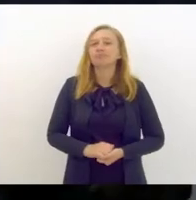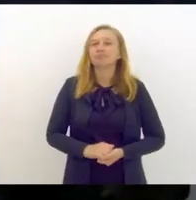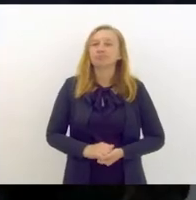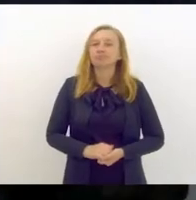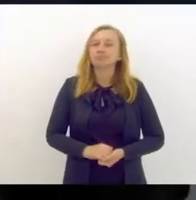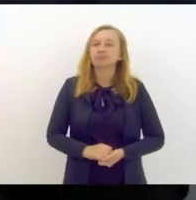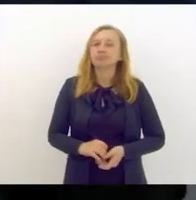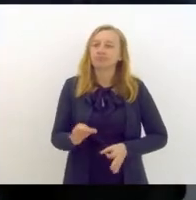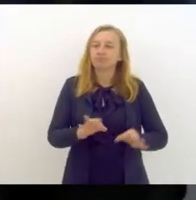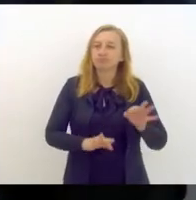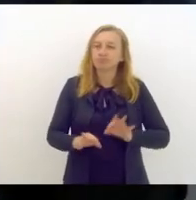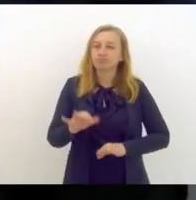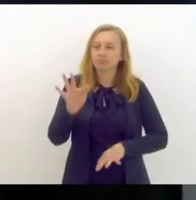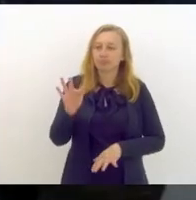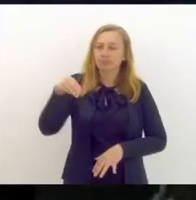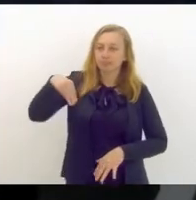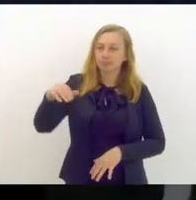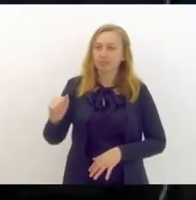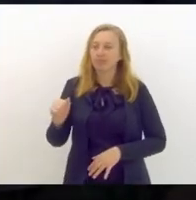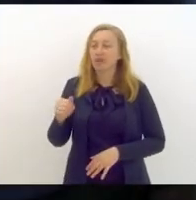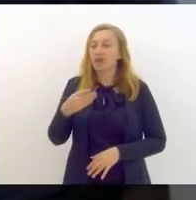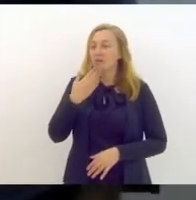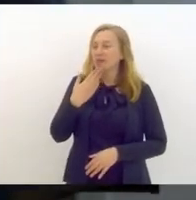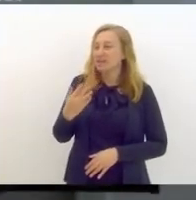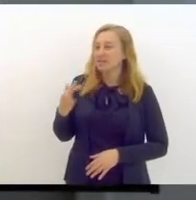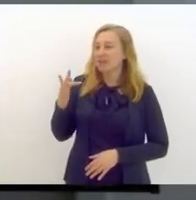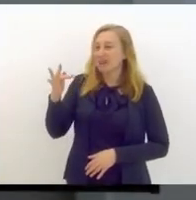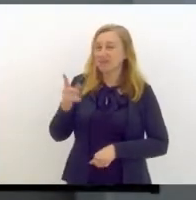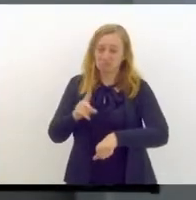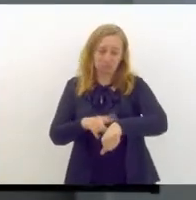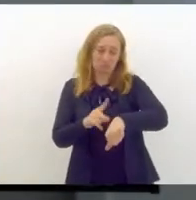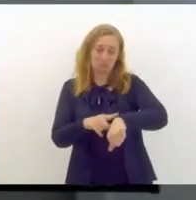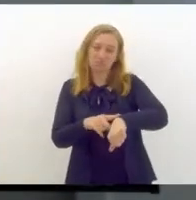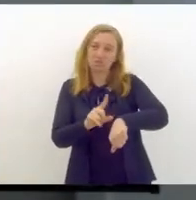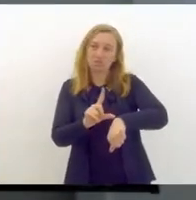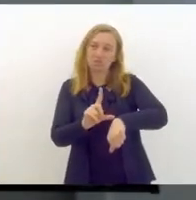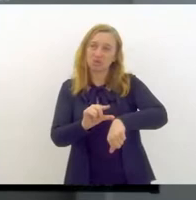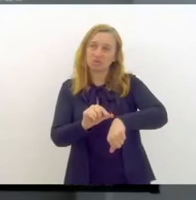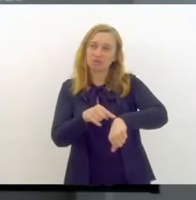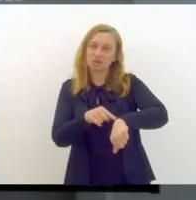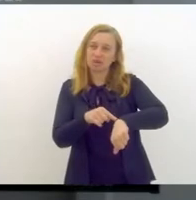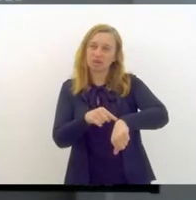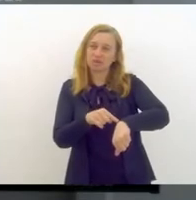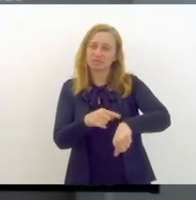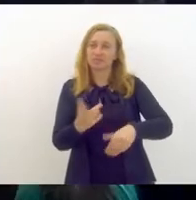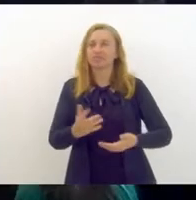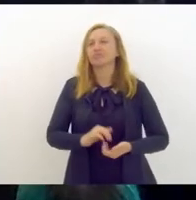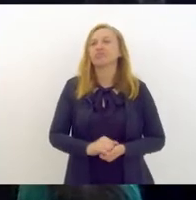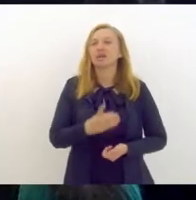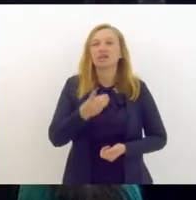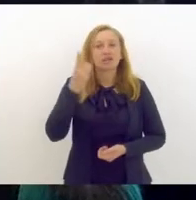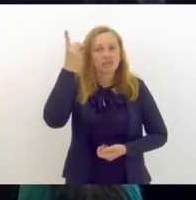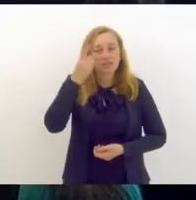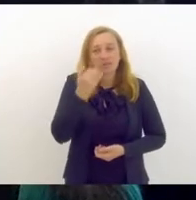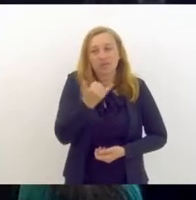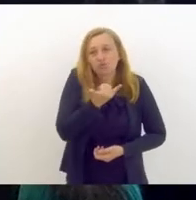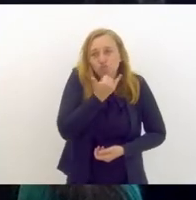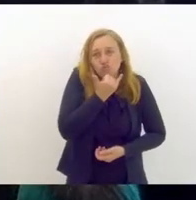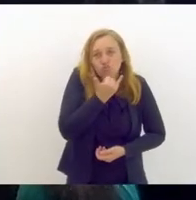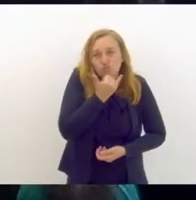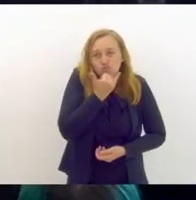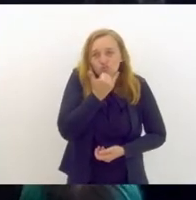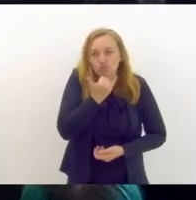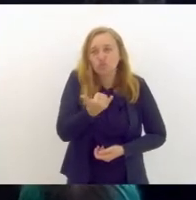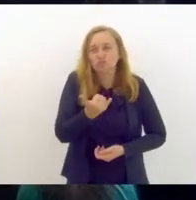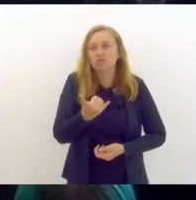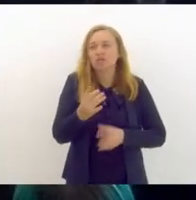para poder... Só pedir para ser bem breve, que já até... Pessoal, tempo combinado. Deputado, vocês me desculpam a